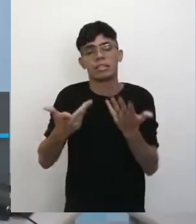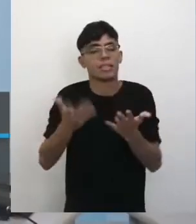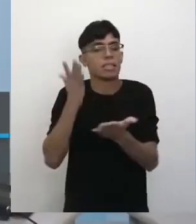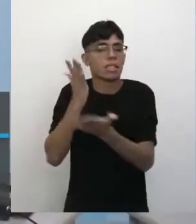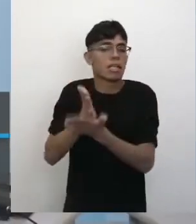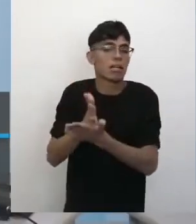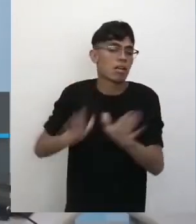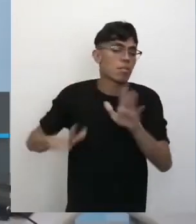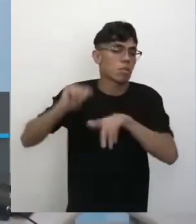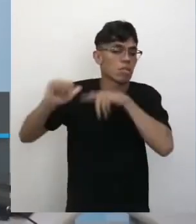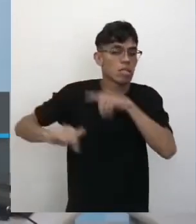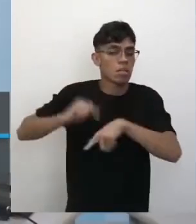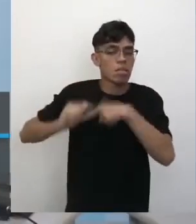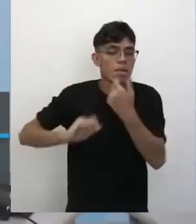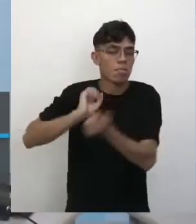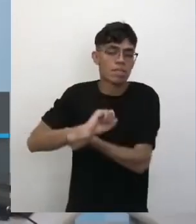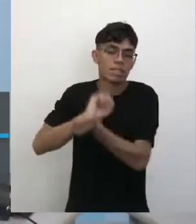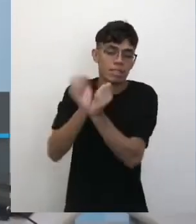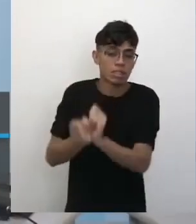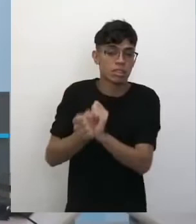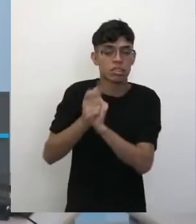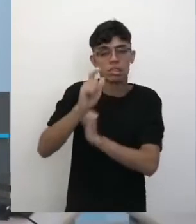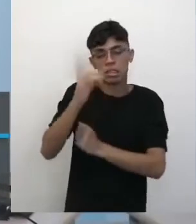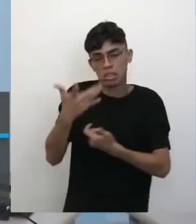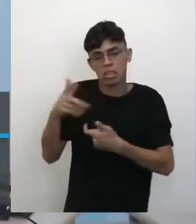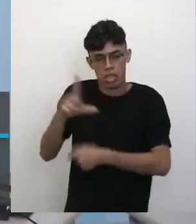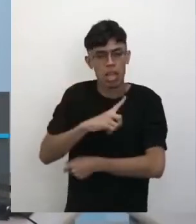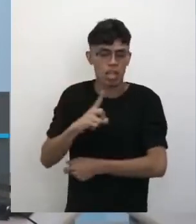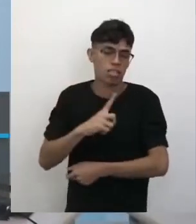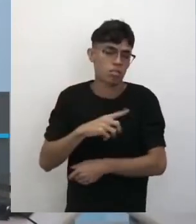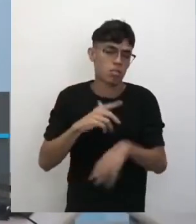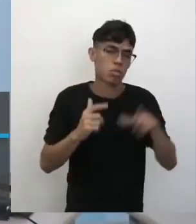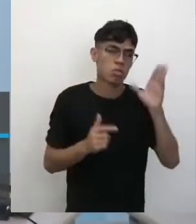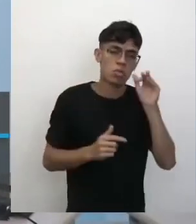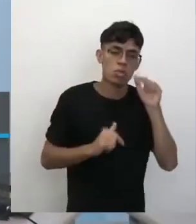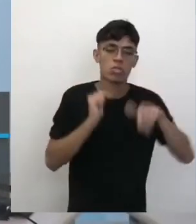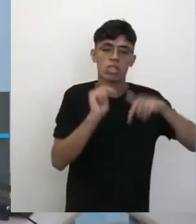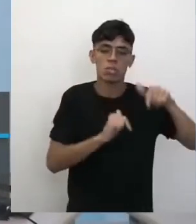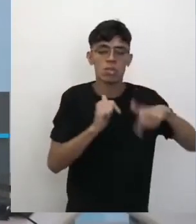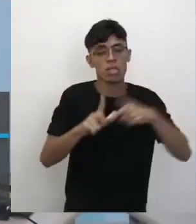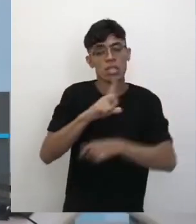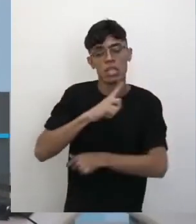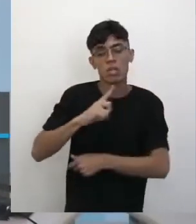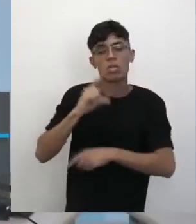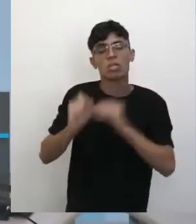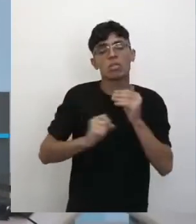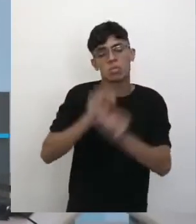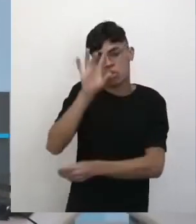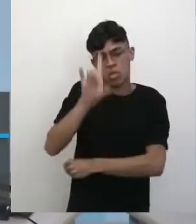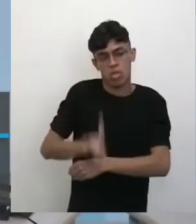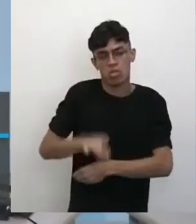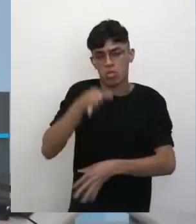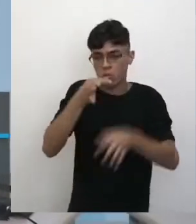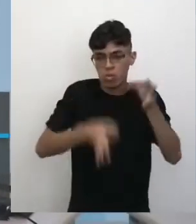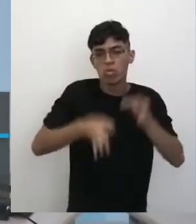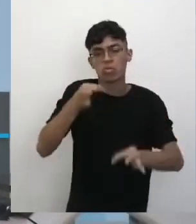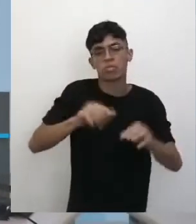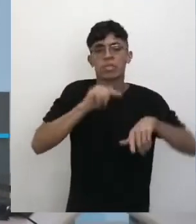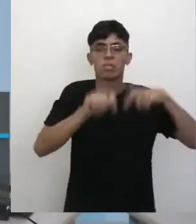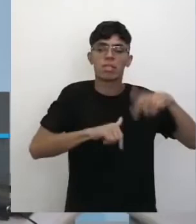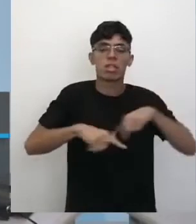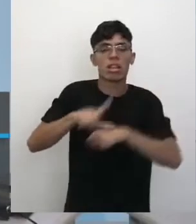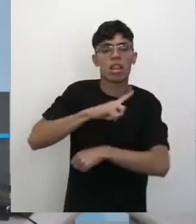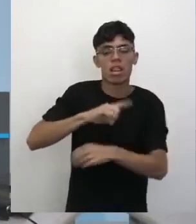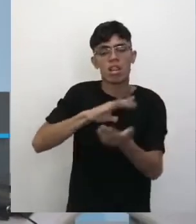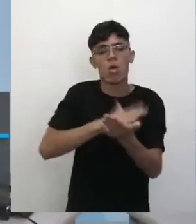existir trabalho escravo, que existe até hoje, e para que os trabalhadores tenham condições decentes de trabalho. Infelizmente, em